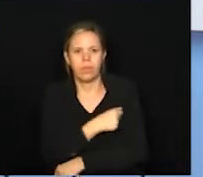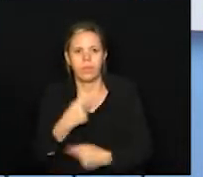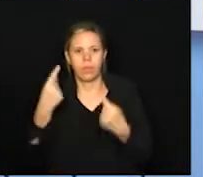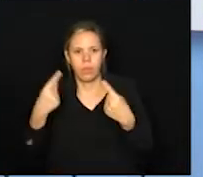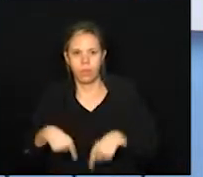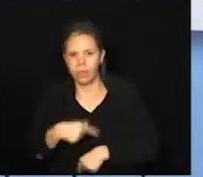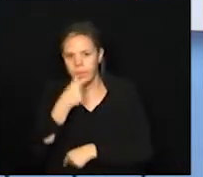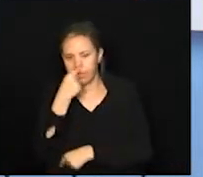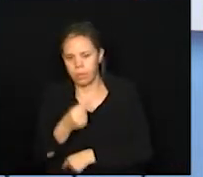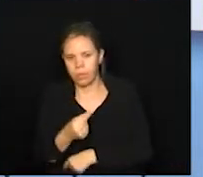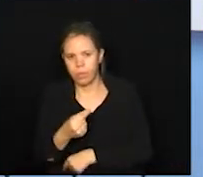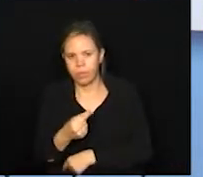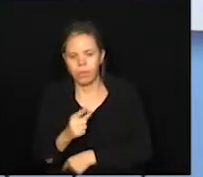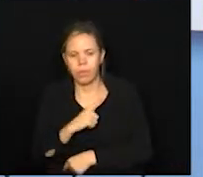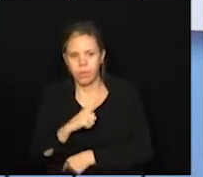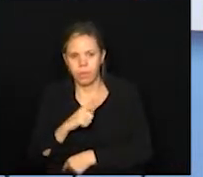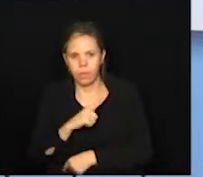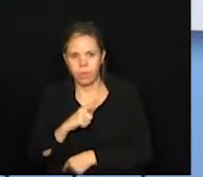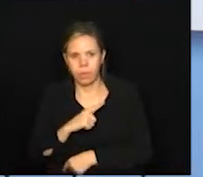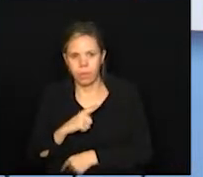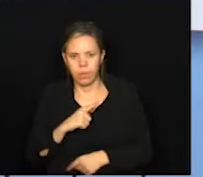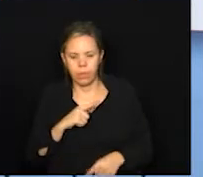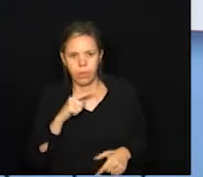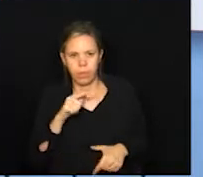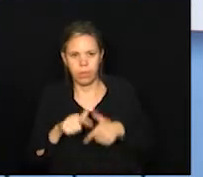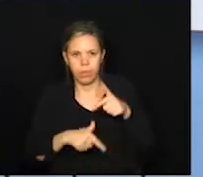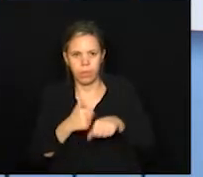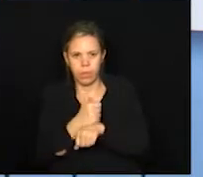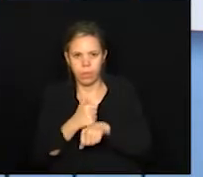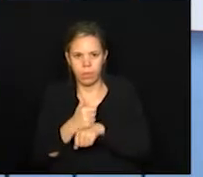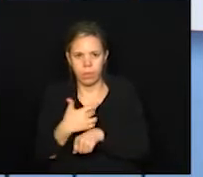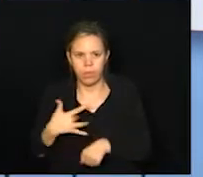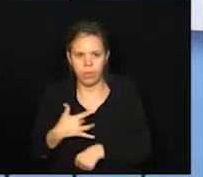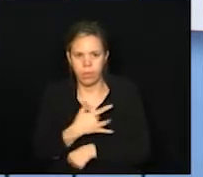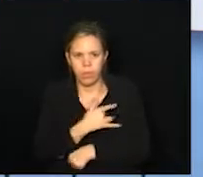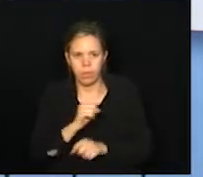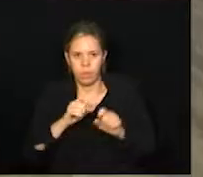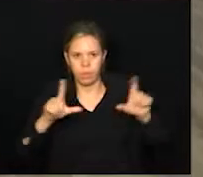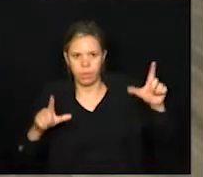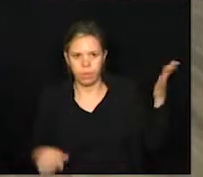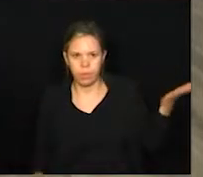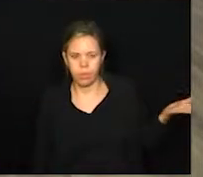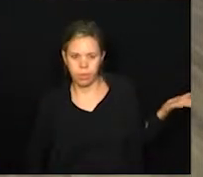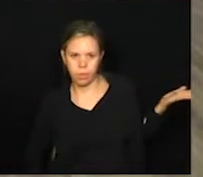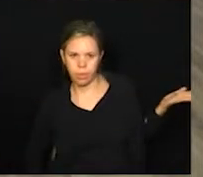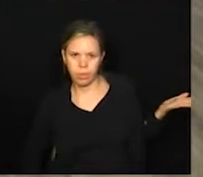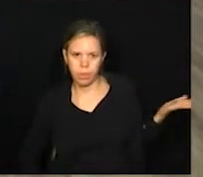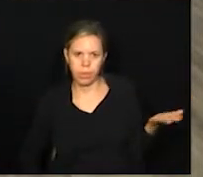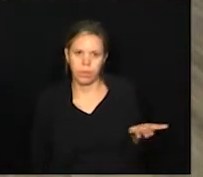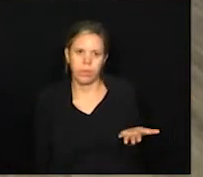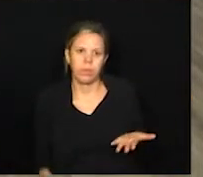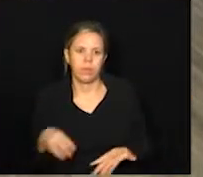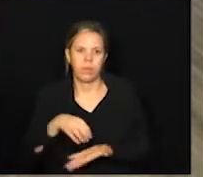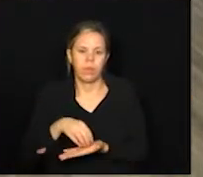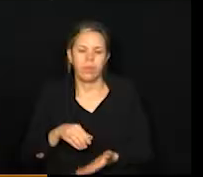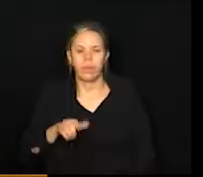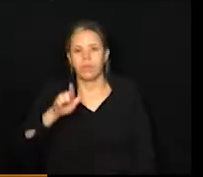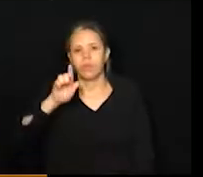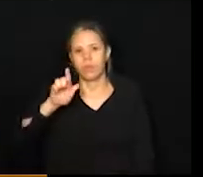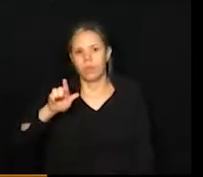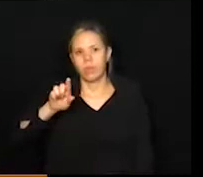contra a gripe, nós temos aí para os trabalhadores da saúde... Já na tela aqui mesmo. Lá no CIS Guanabara, olha,